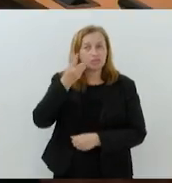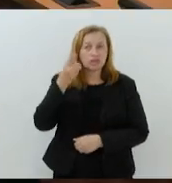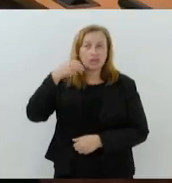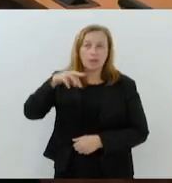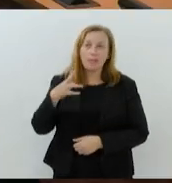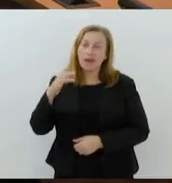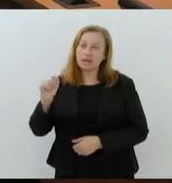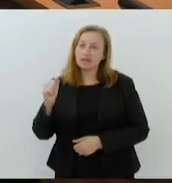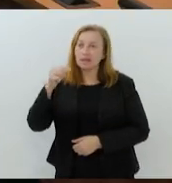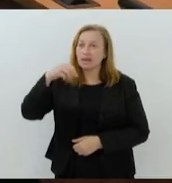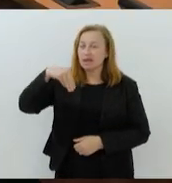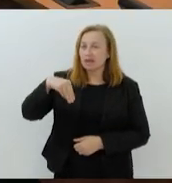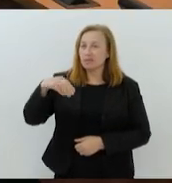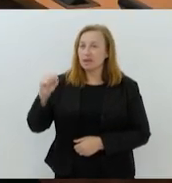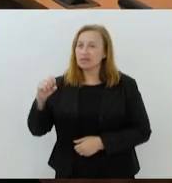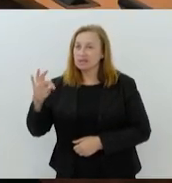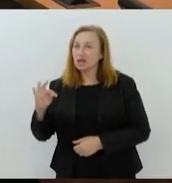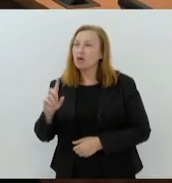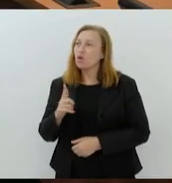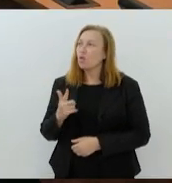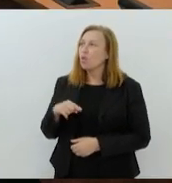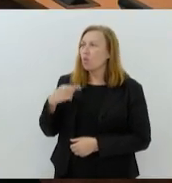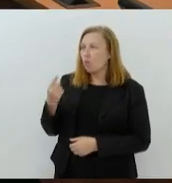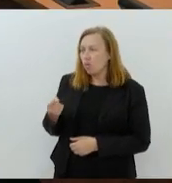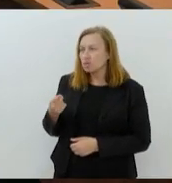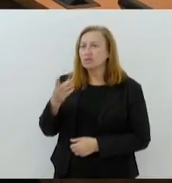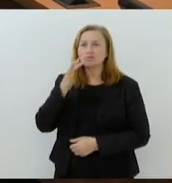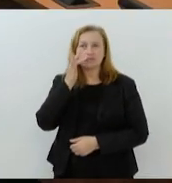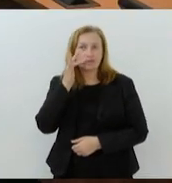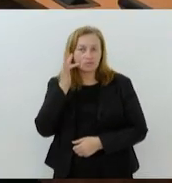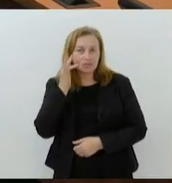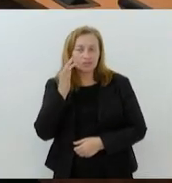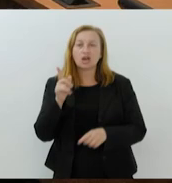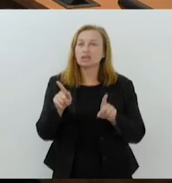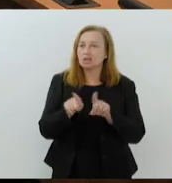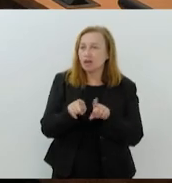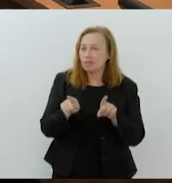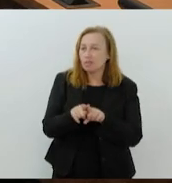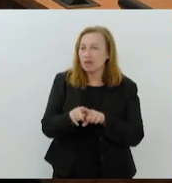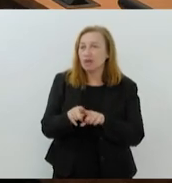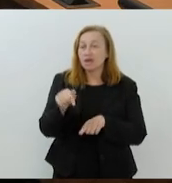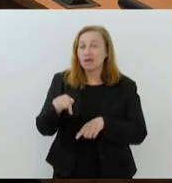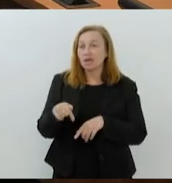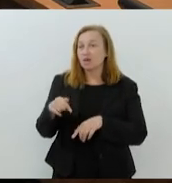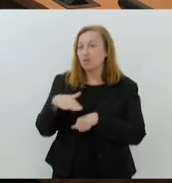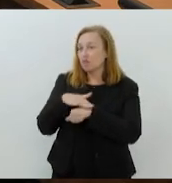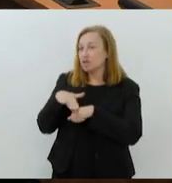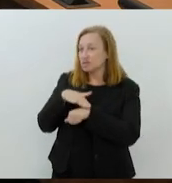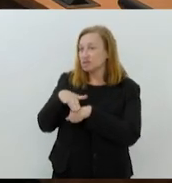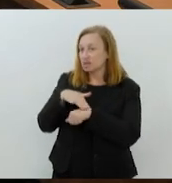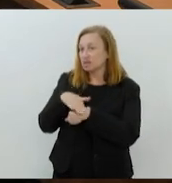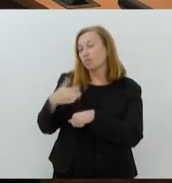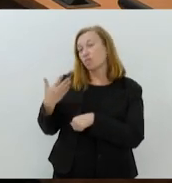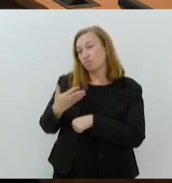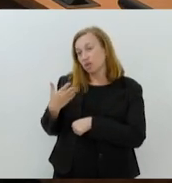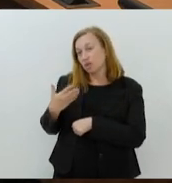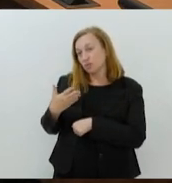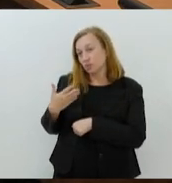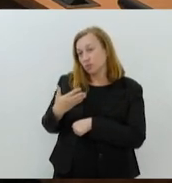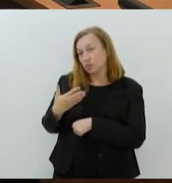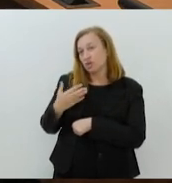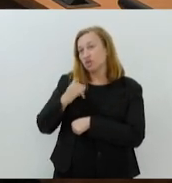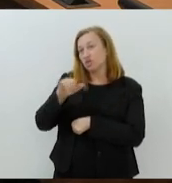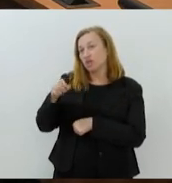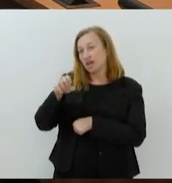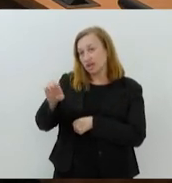que está aqui, outras com Flávio Serafini, que também está aqui entretido, conversando com o meu companheiro